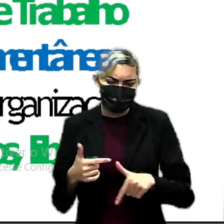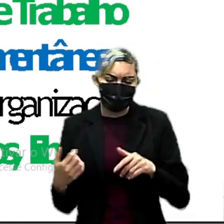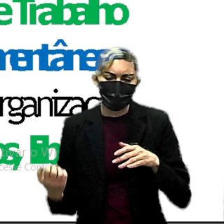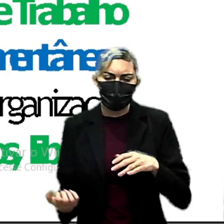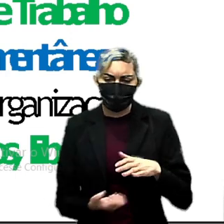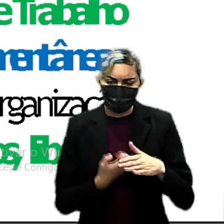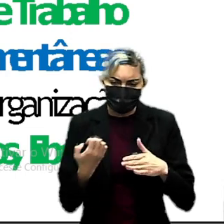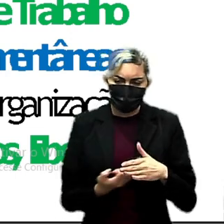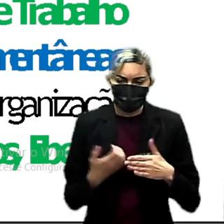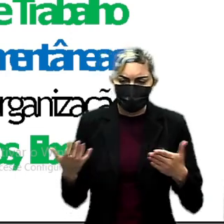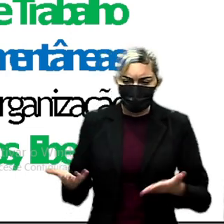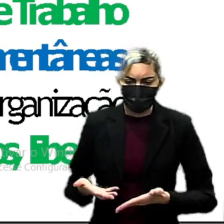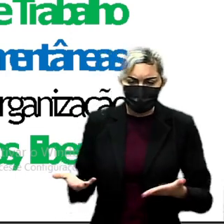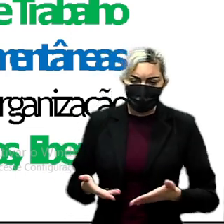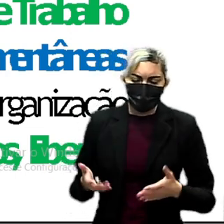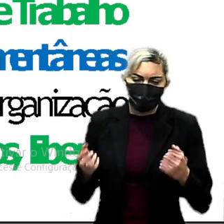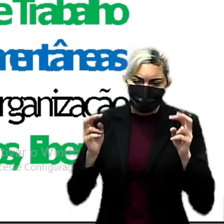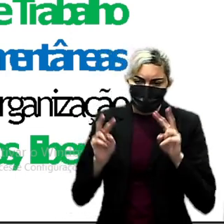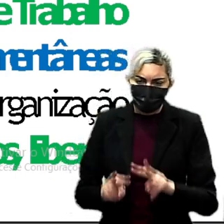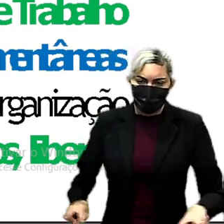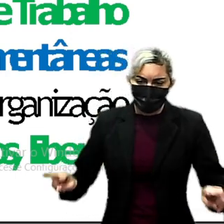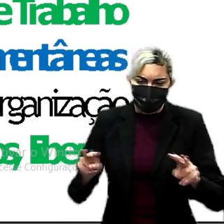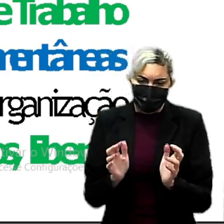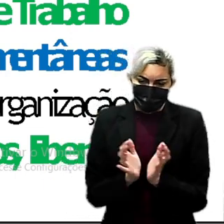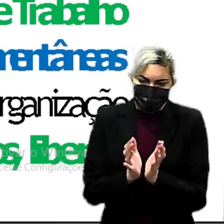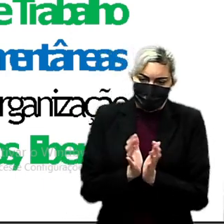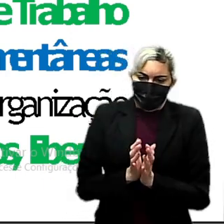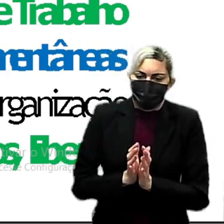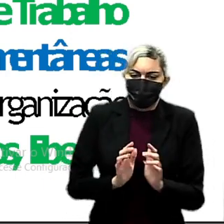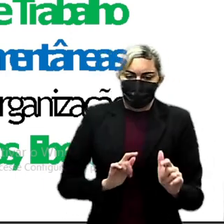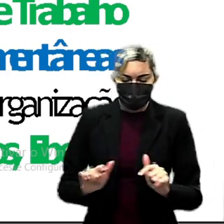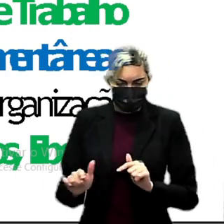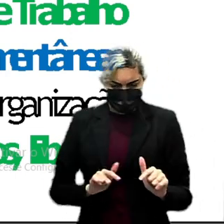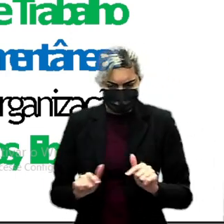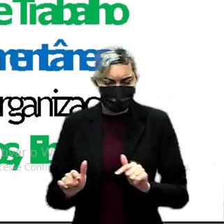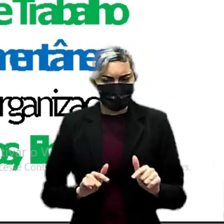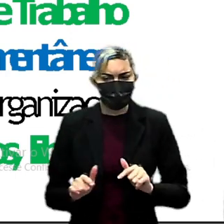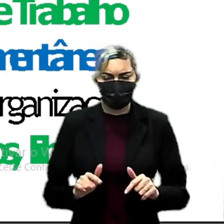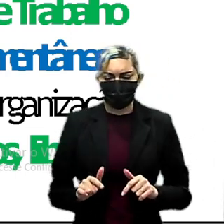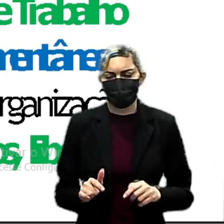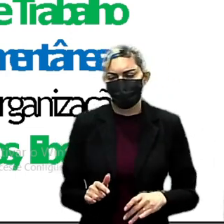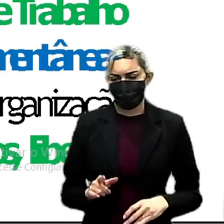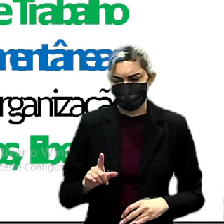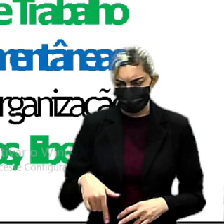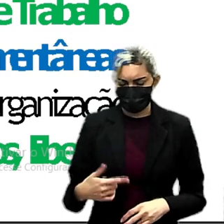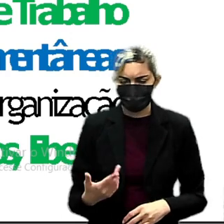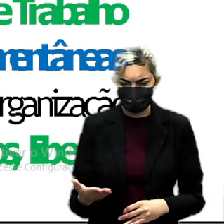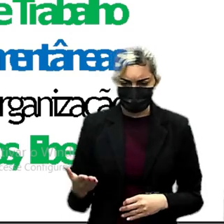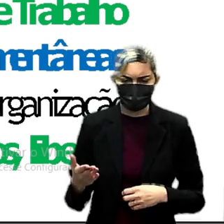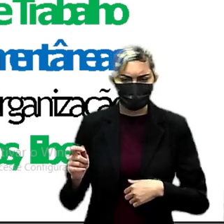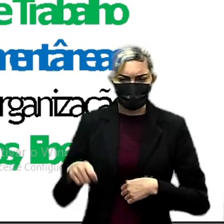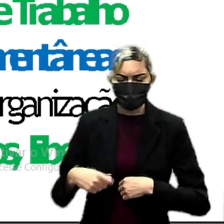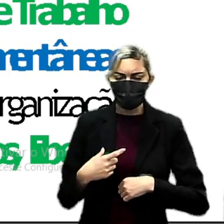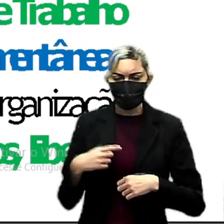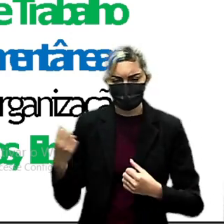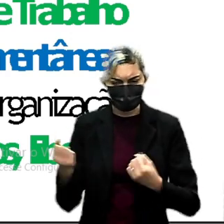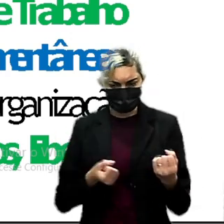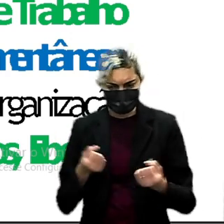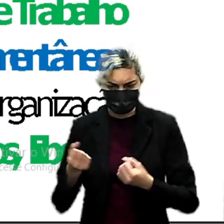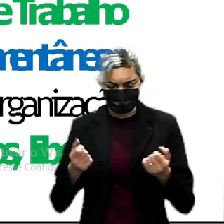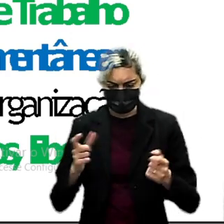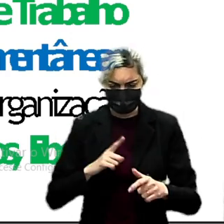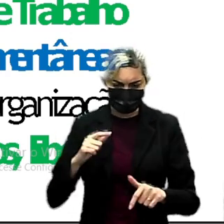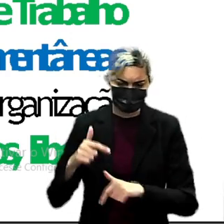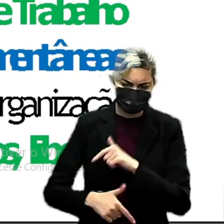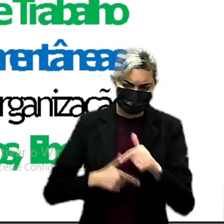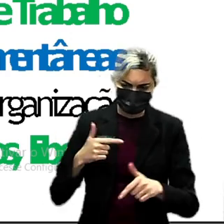empresa hoje vai ser mais vista como um grupo de trabalho, ao invés da gente possuir cargos, a gente vai estar